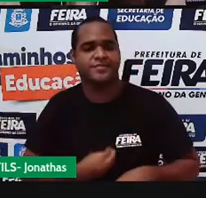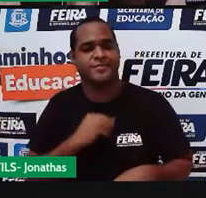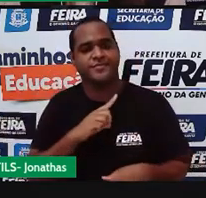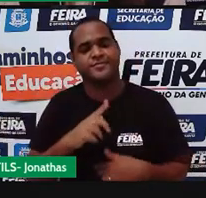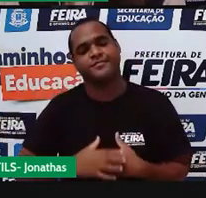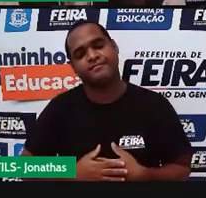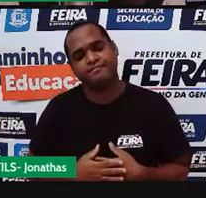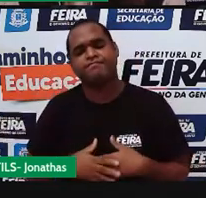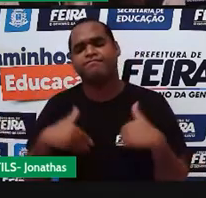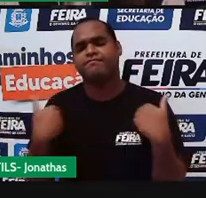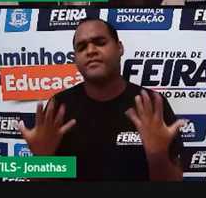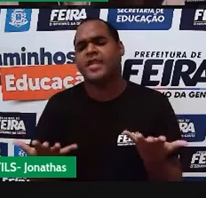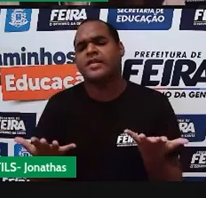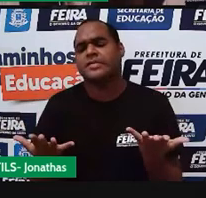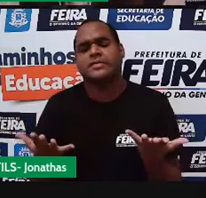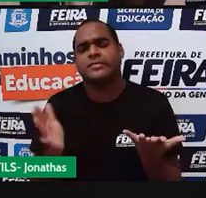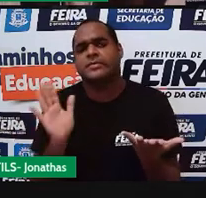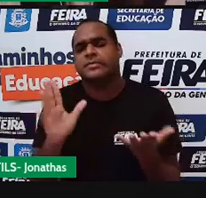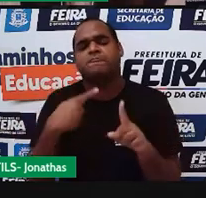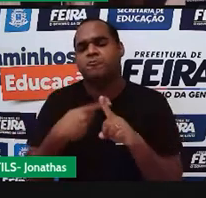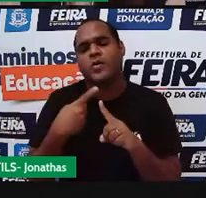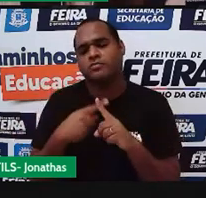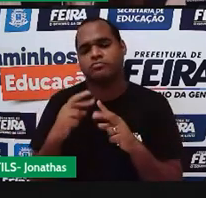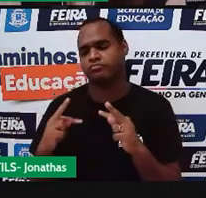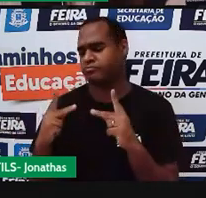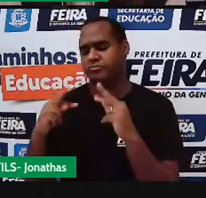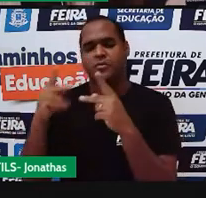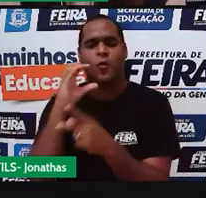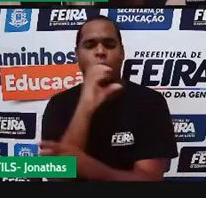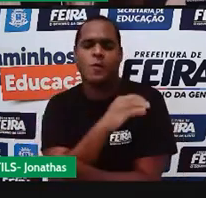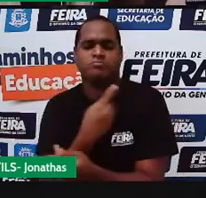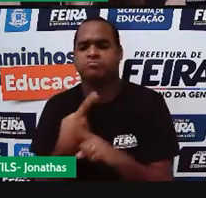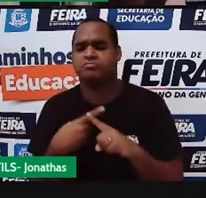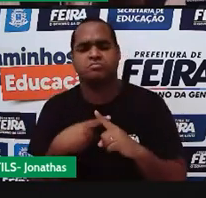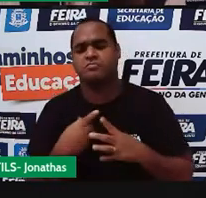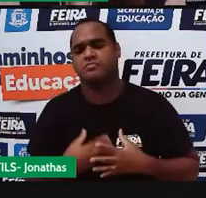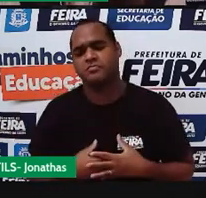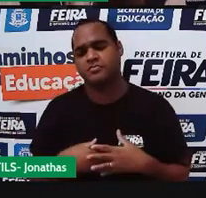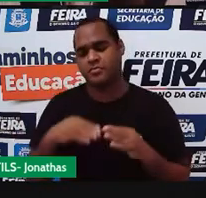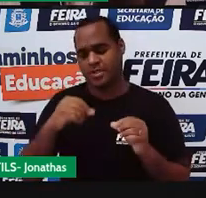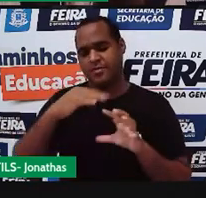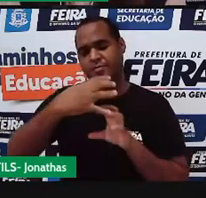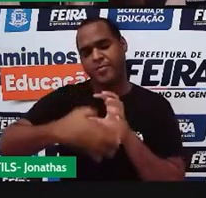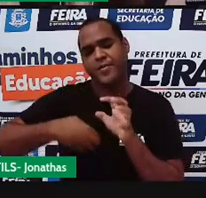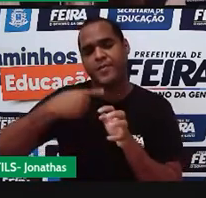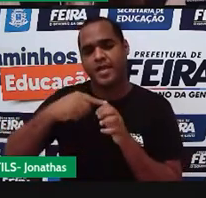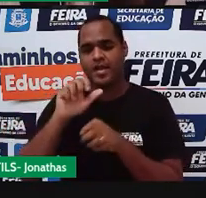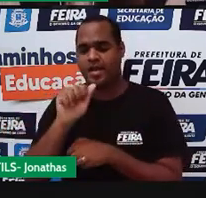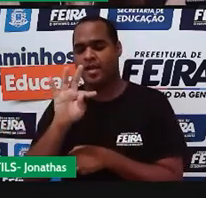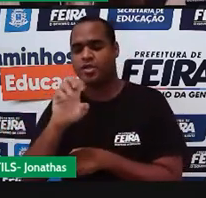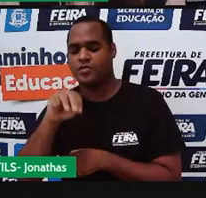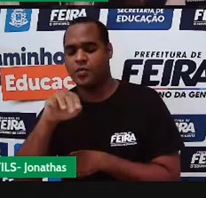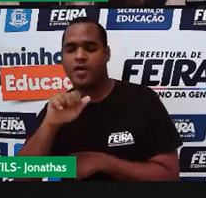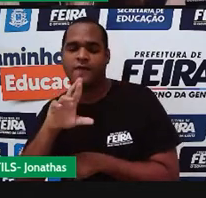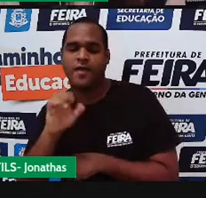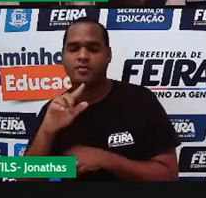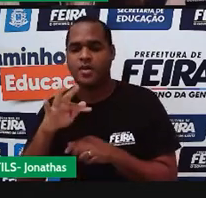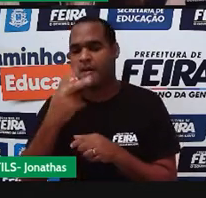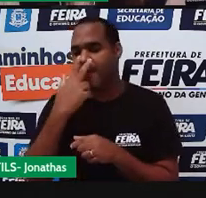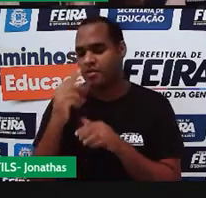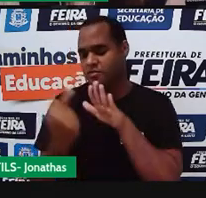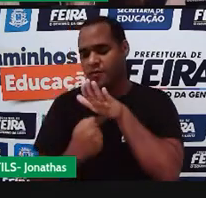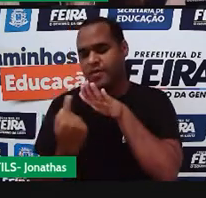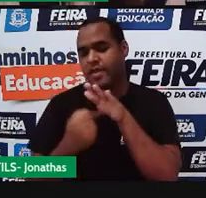é mas porque a temperatura do planeta aumentou a Terra é envolvido pela atmosfera uma